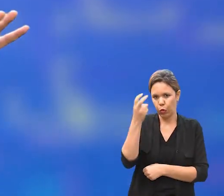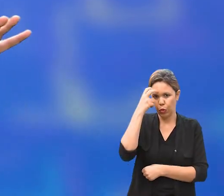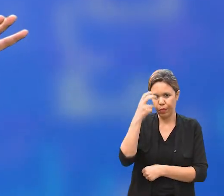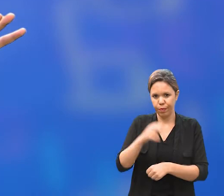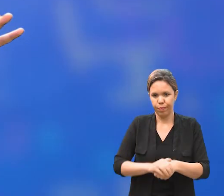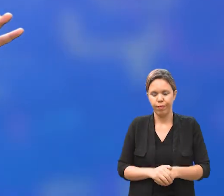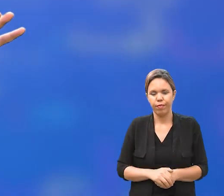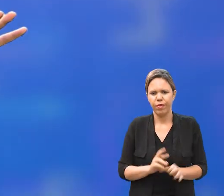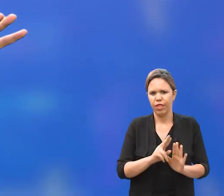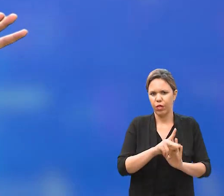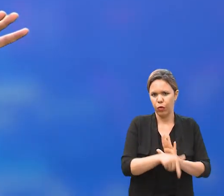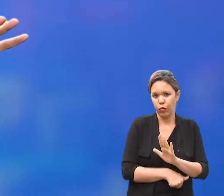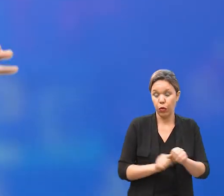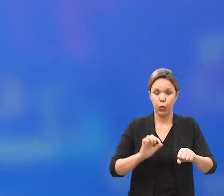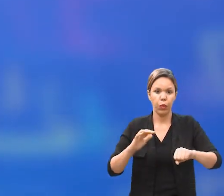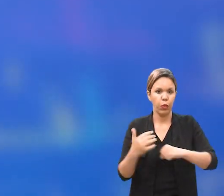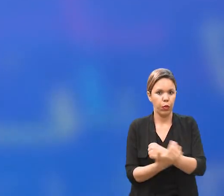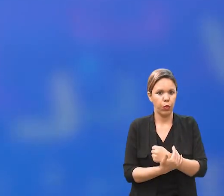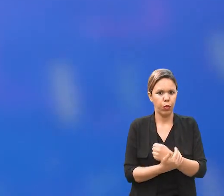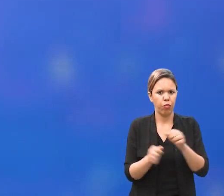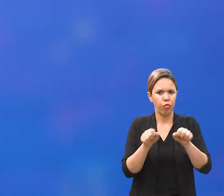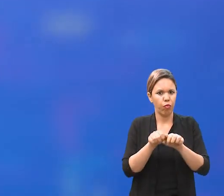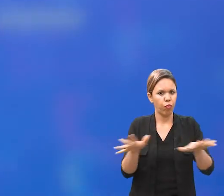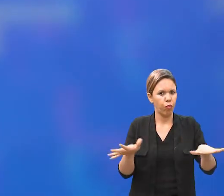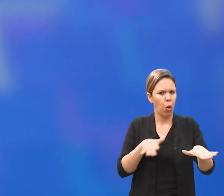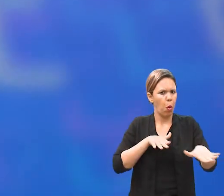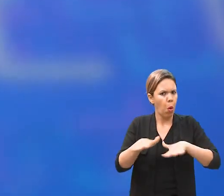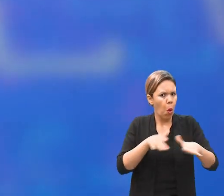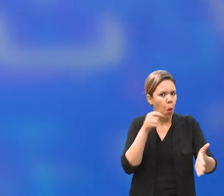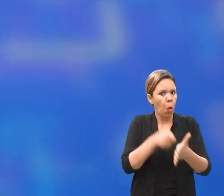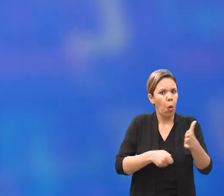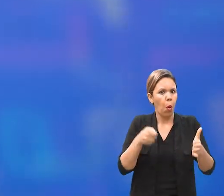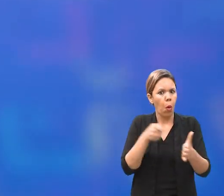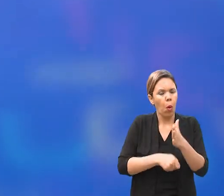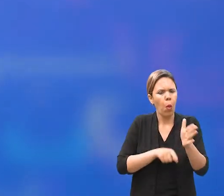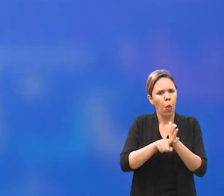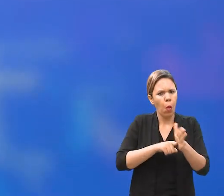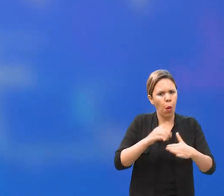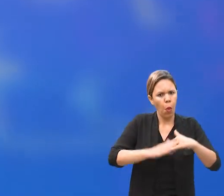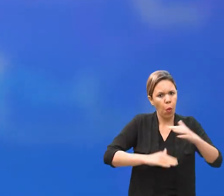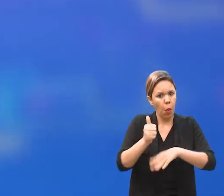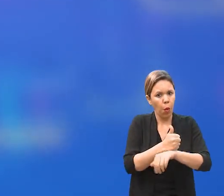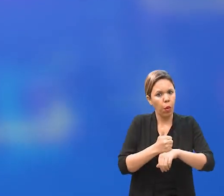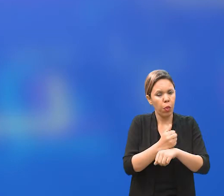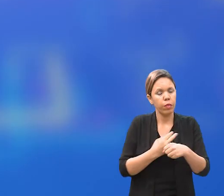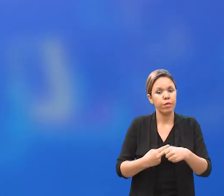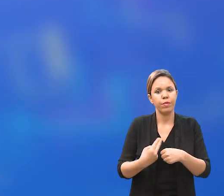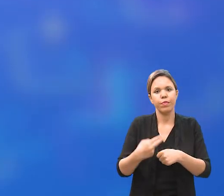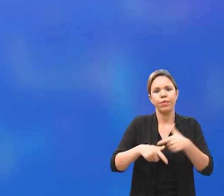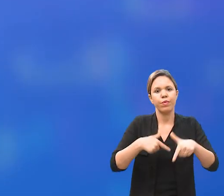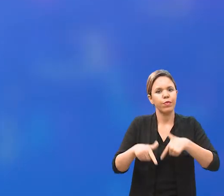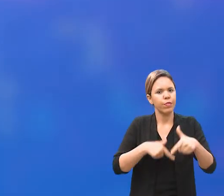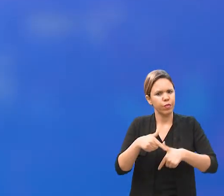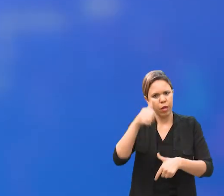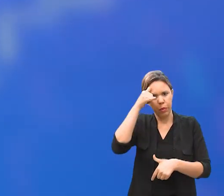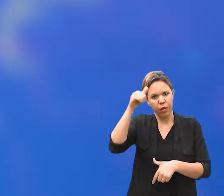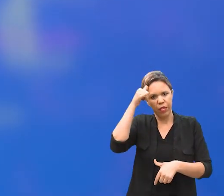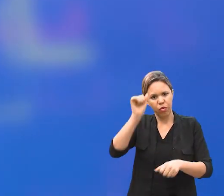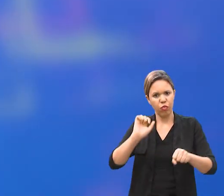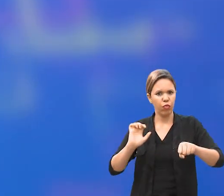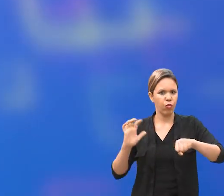Olha, a série sobre coronavírus abrange a mobilização dos pesquisadores da Unicamp que trabalham no combate